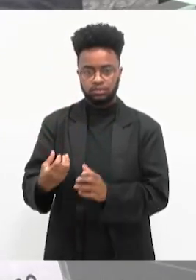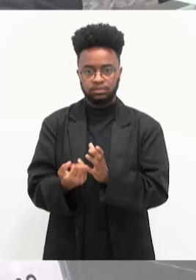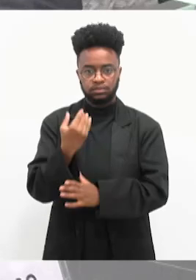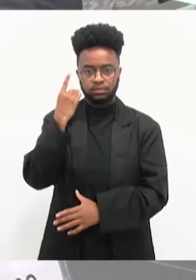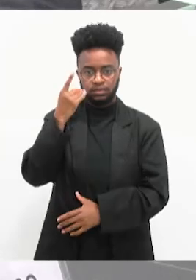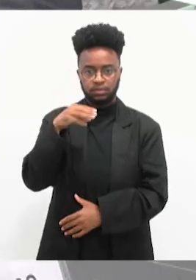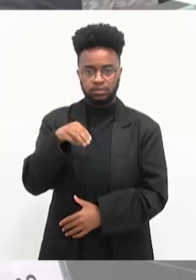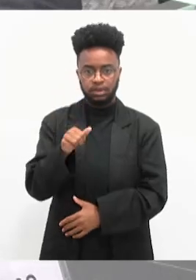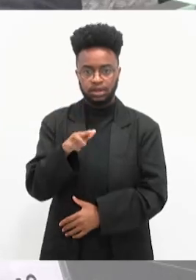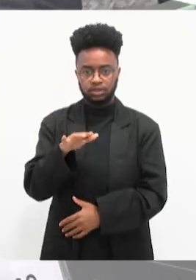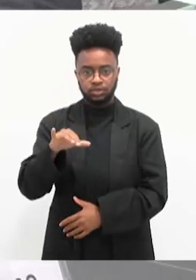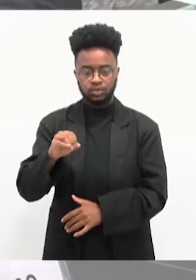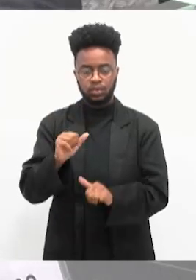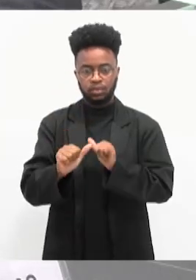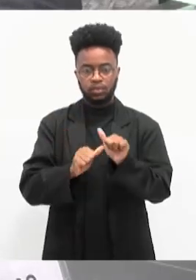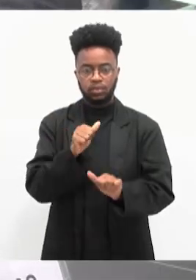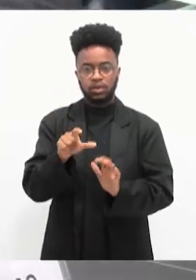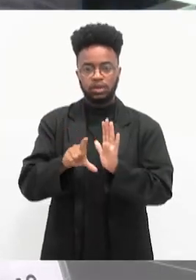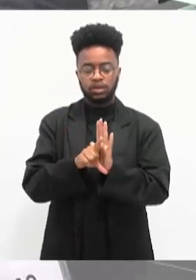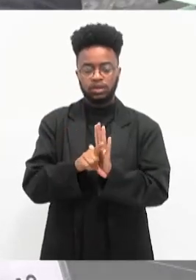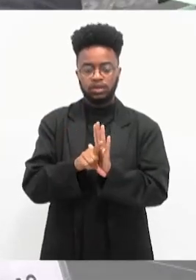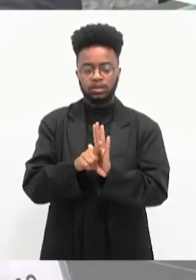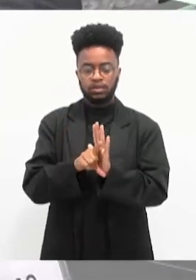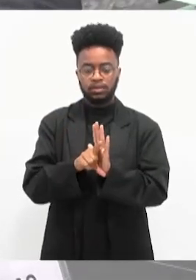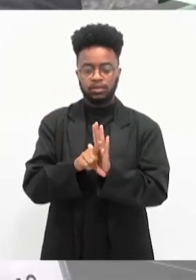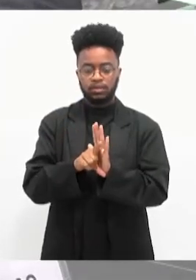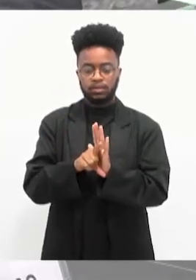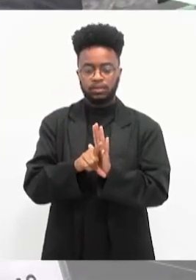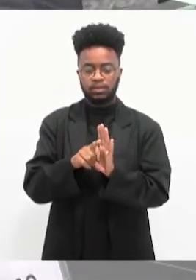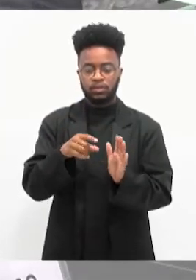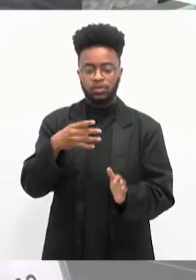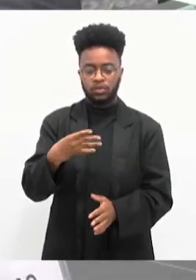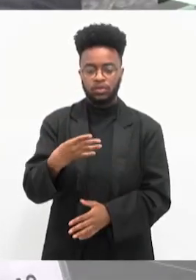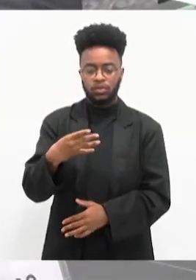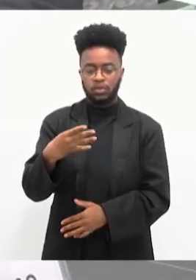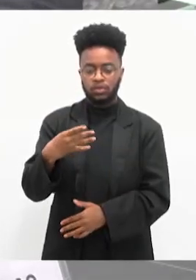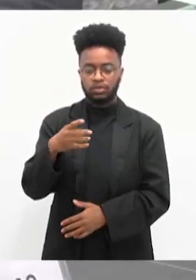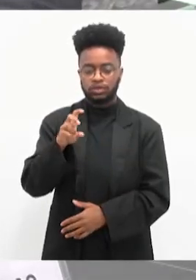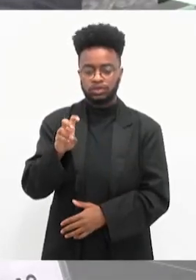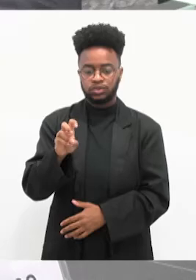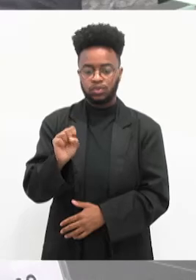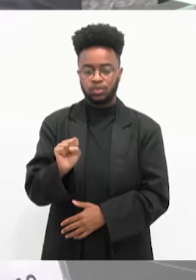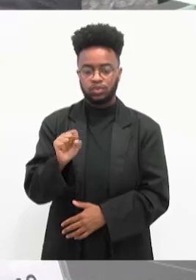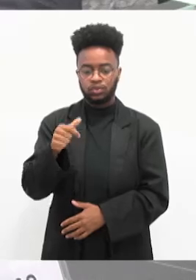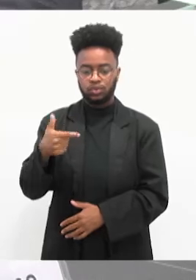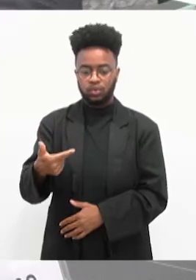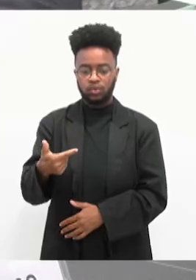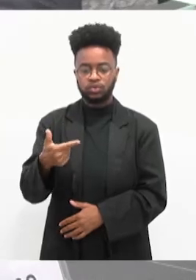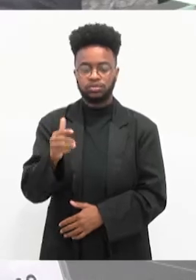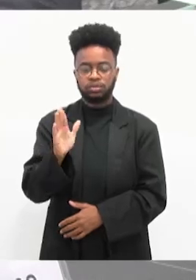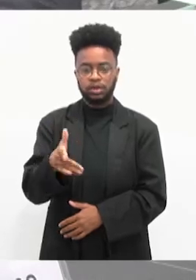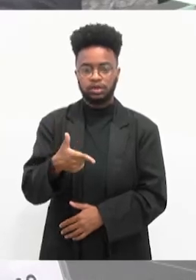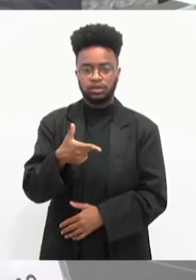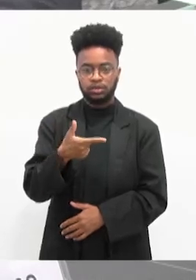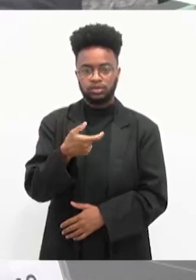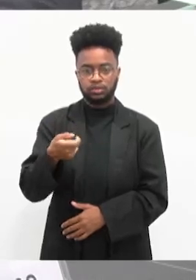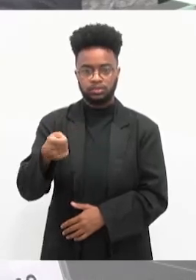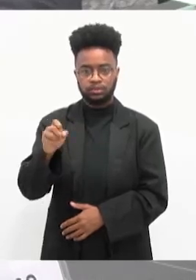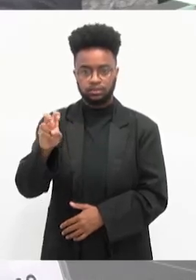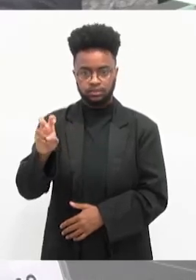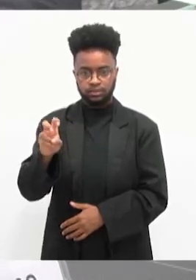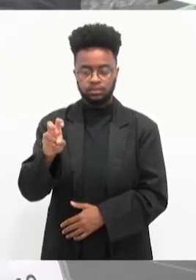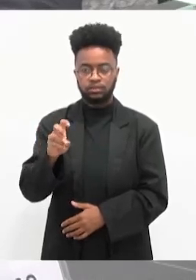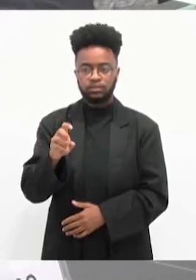que altera a lei número 4.582, de 25 de julho de 2005, para dispor sobre o protocolo